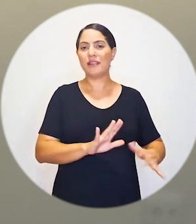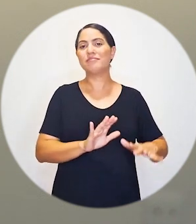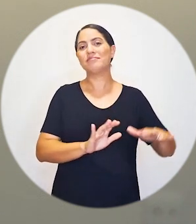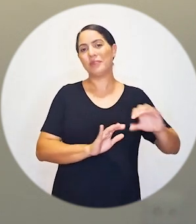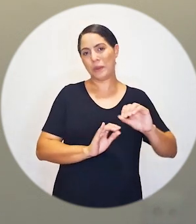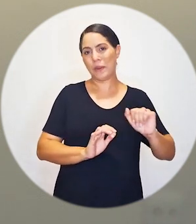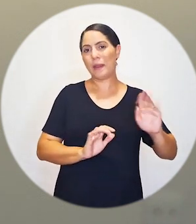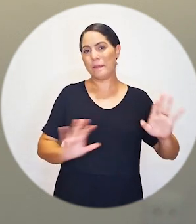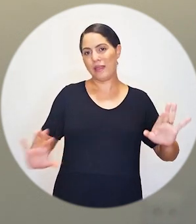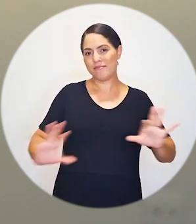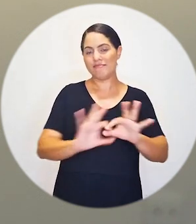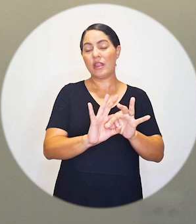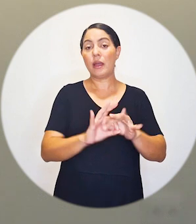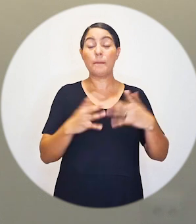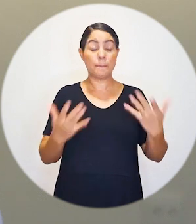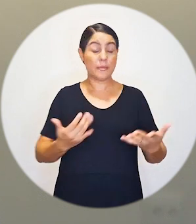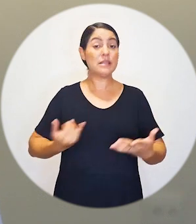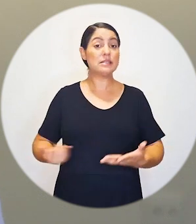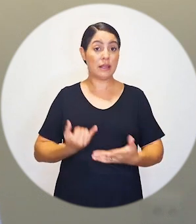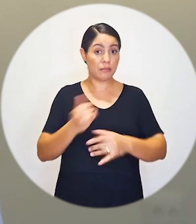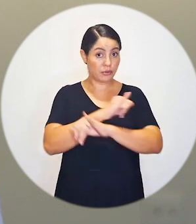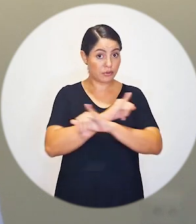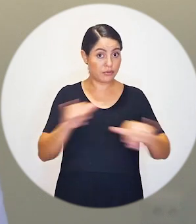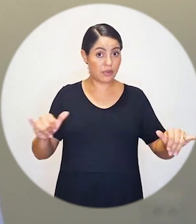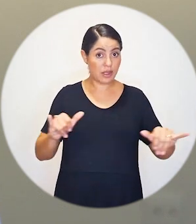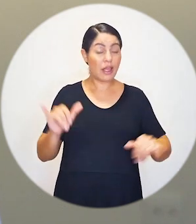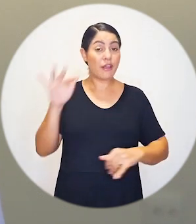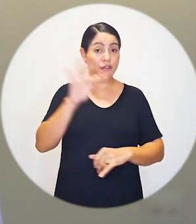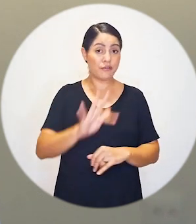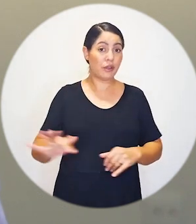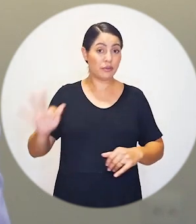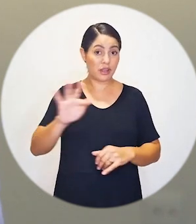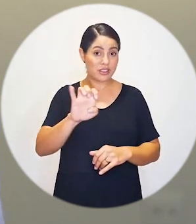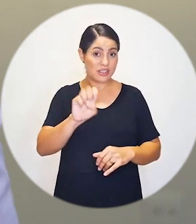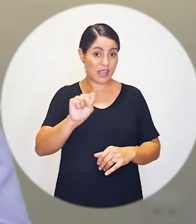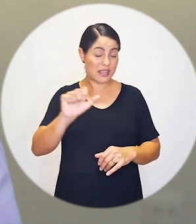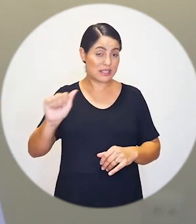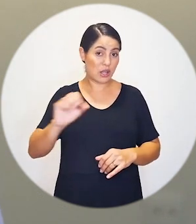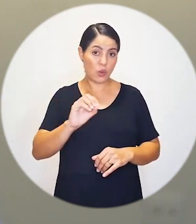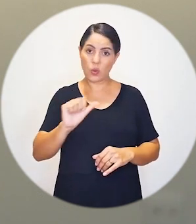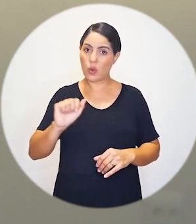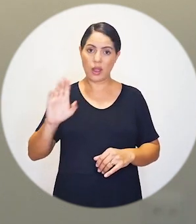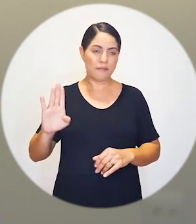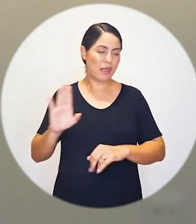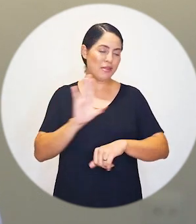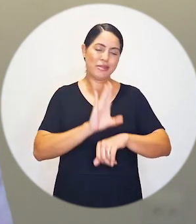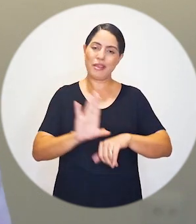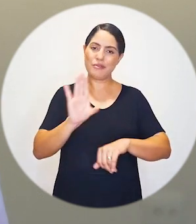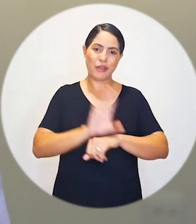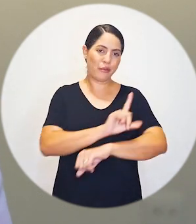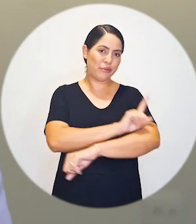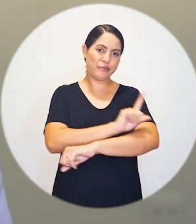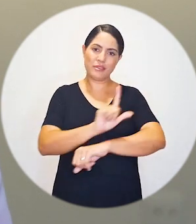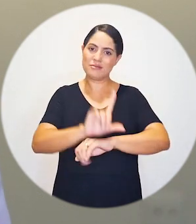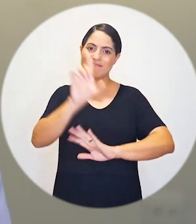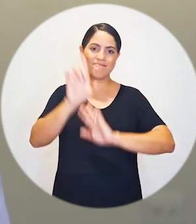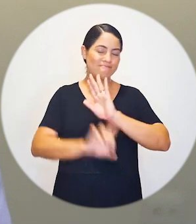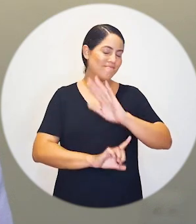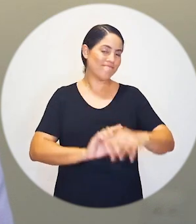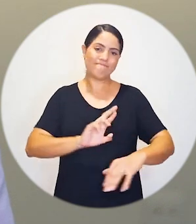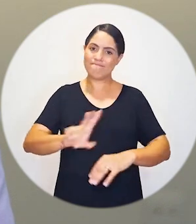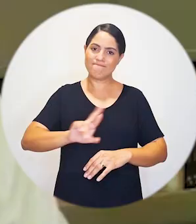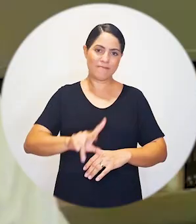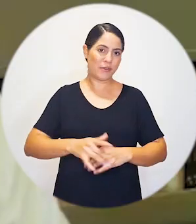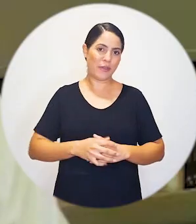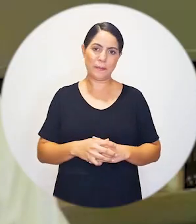entidade de classe. No entanto, é importante destacar que a faculdade ESOAB não vai oferecer cursos de graduação em